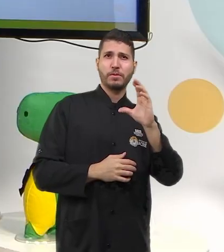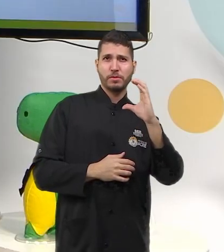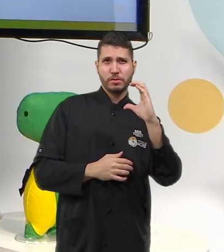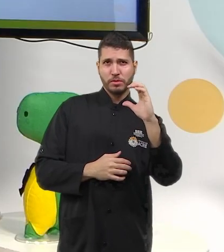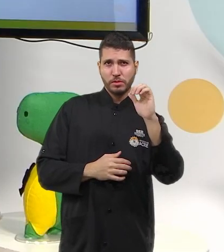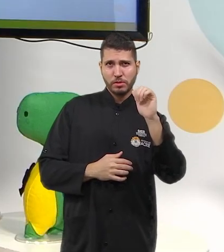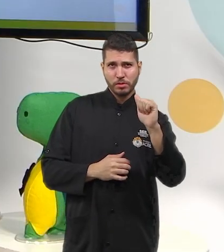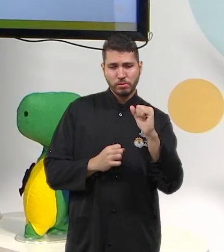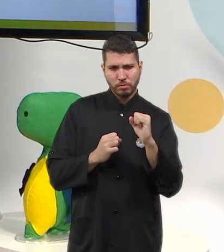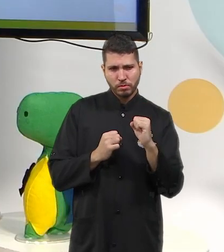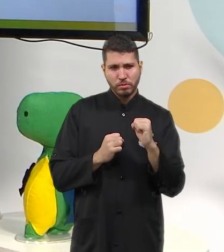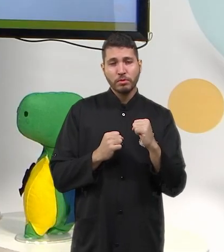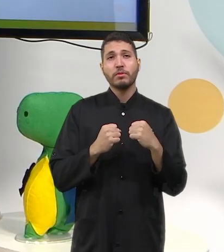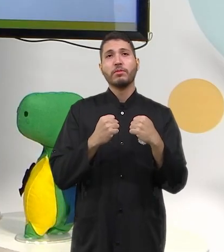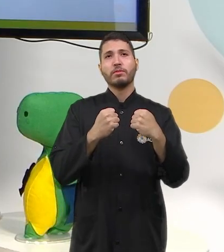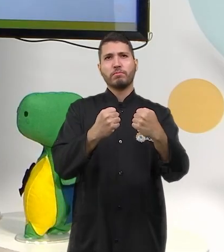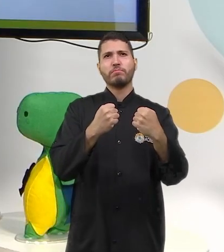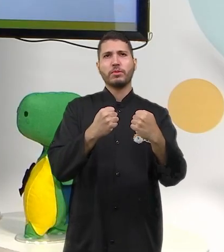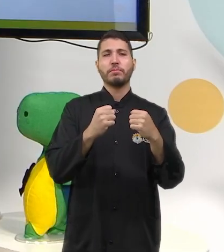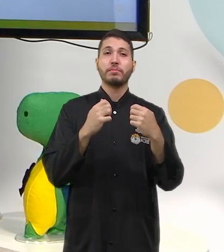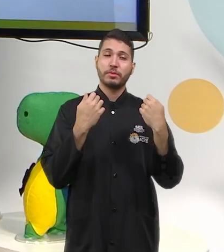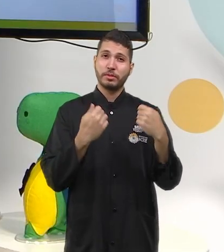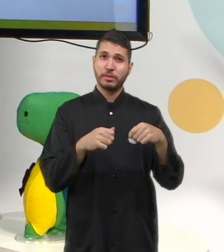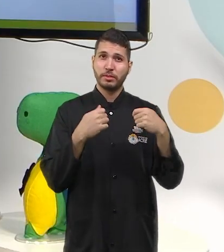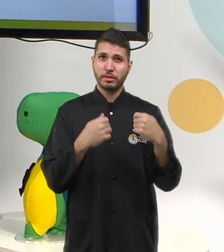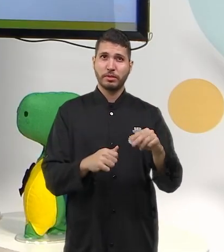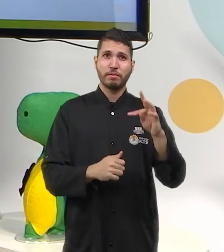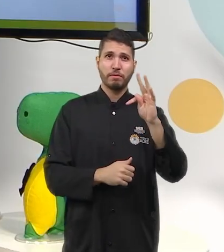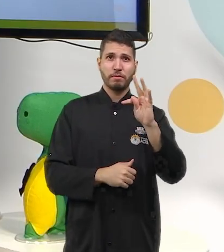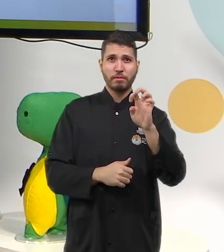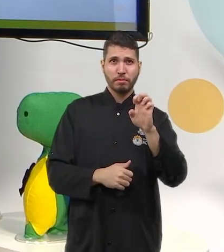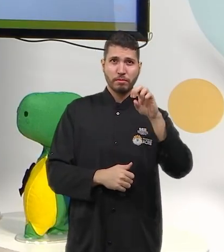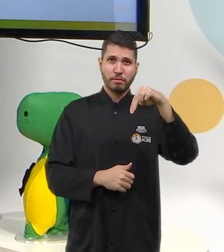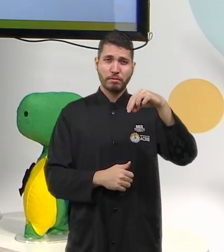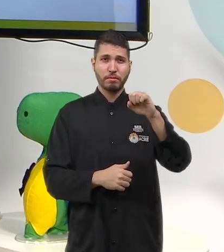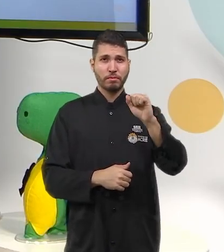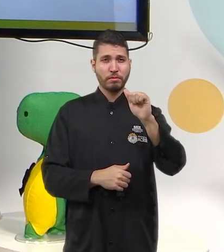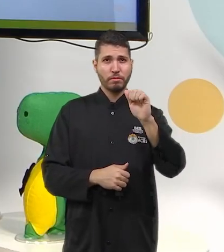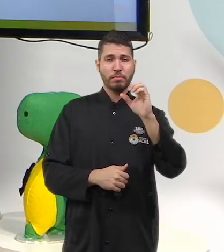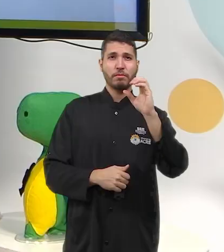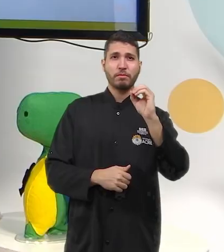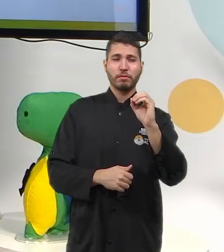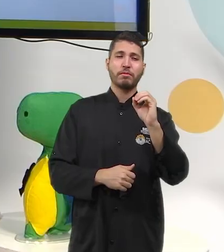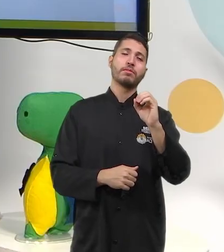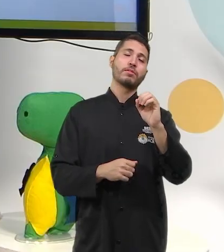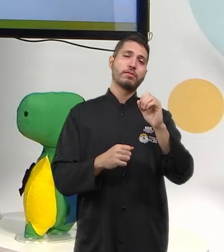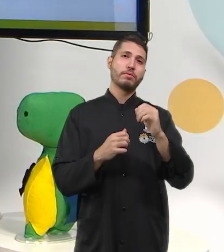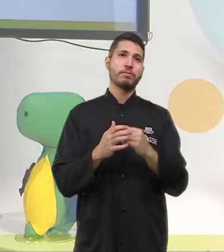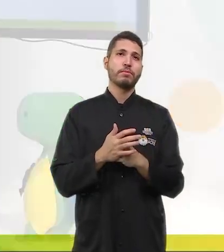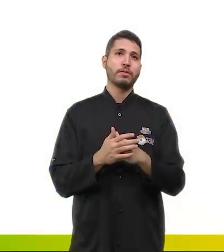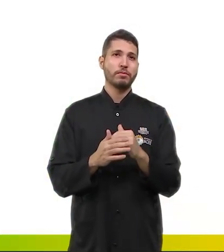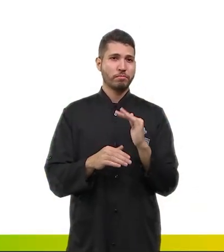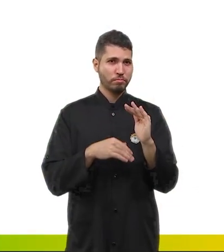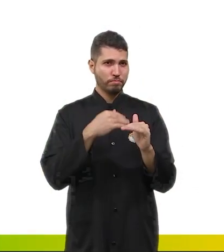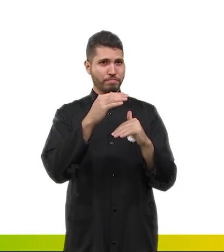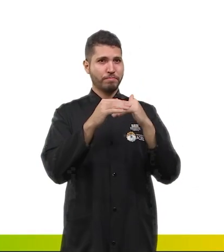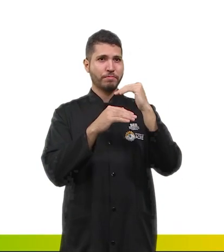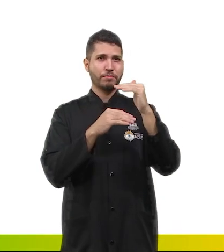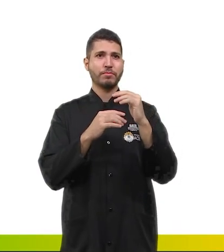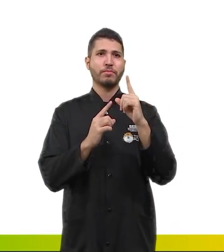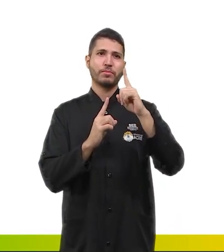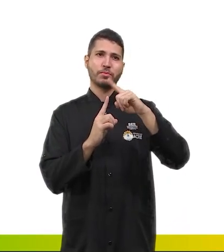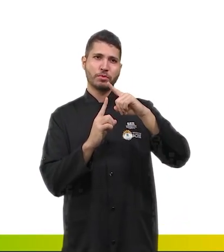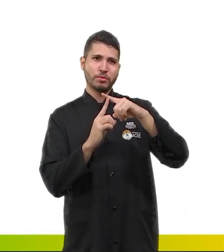precisar gerar tensão. E é essa tensão que vai ser esse construto de força, tá bom? E aí tem os tipos de força. Temos a